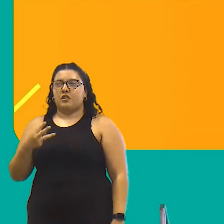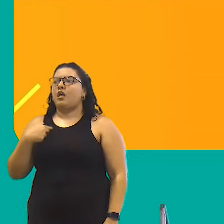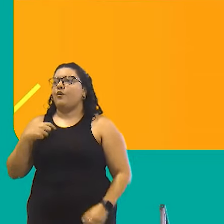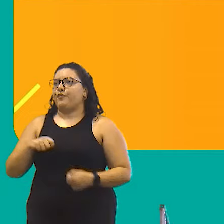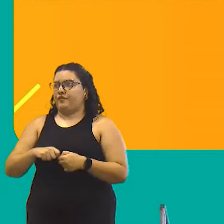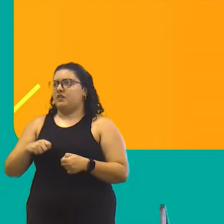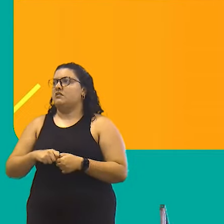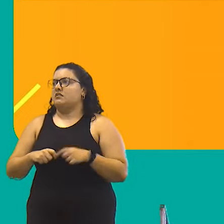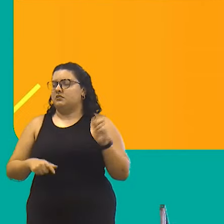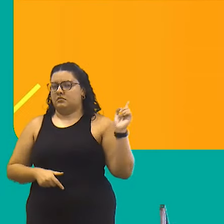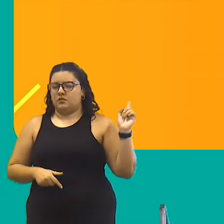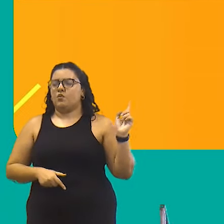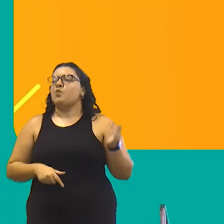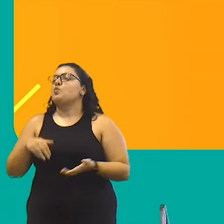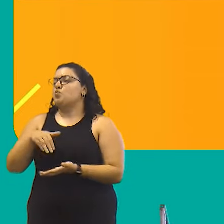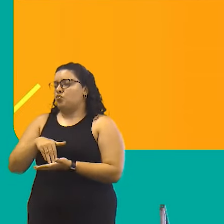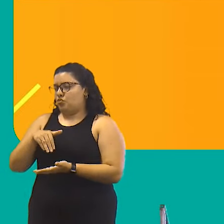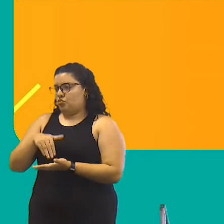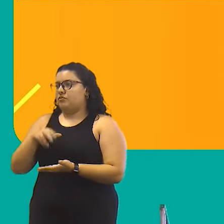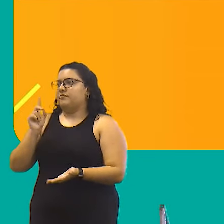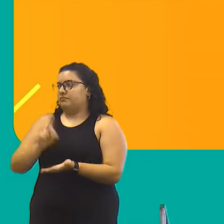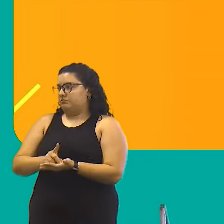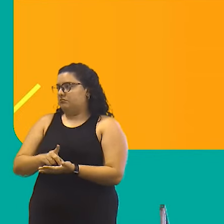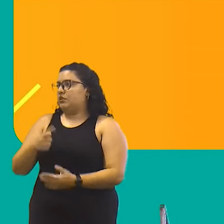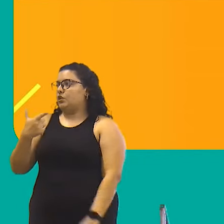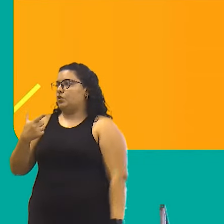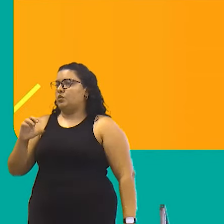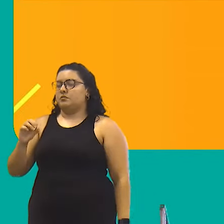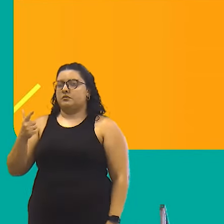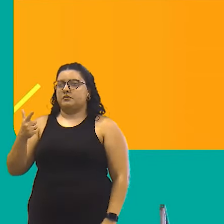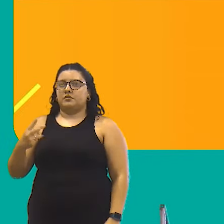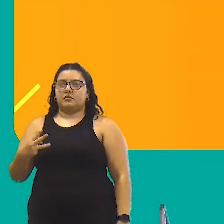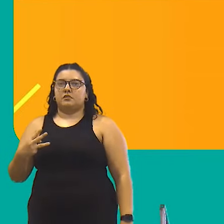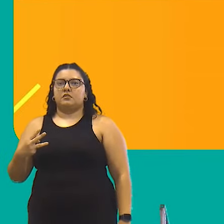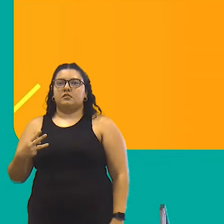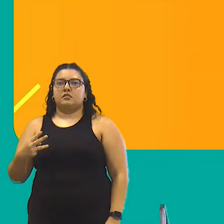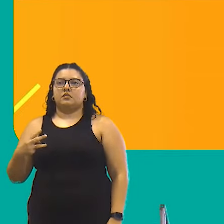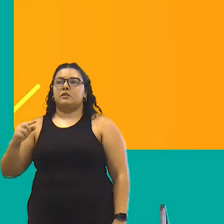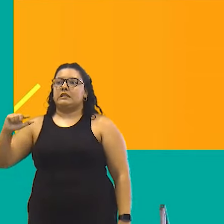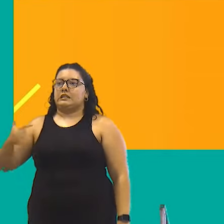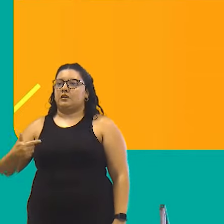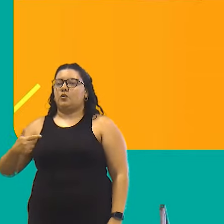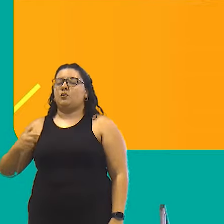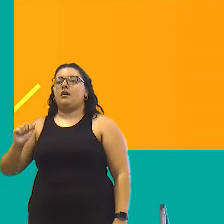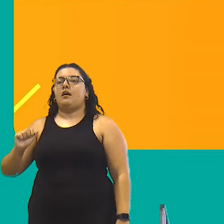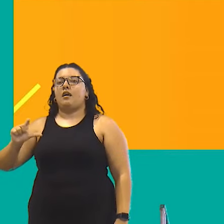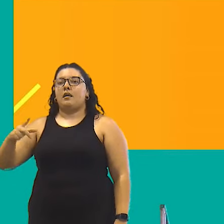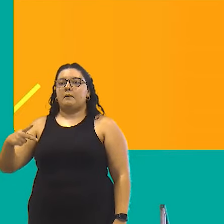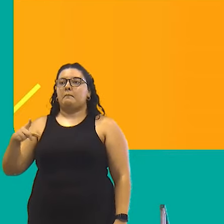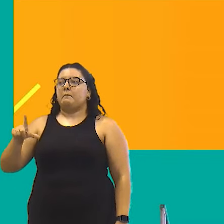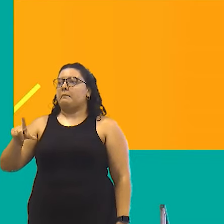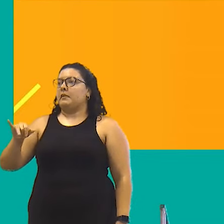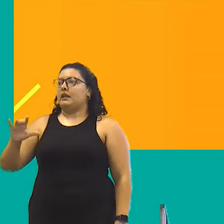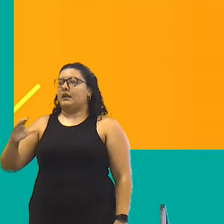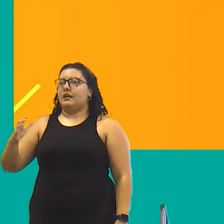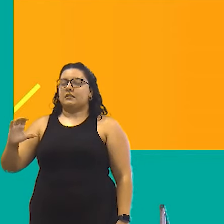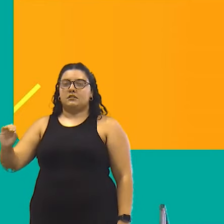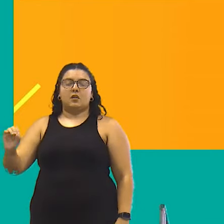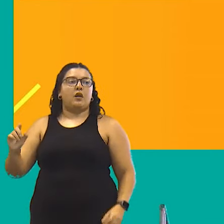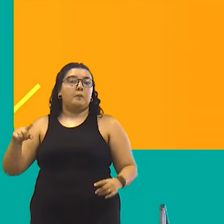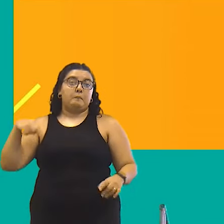fiz. No último mesmo. O famoso segunda aplicação. Estava lá. Mas vamos